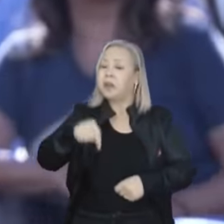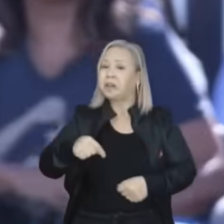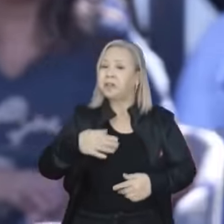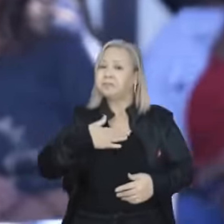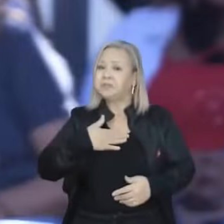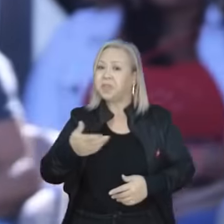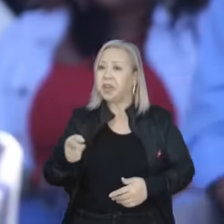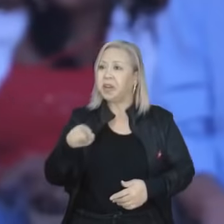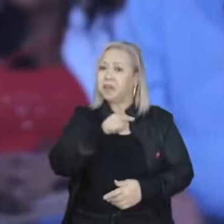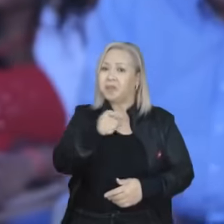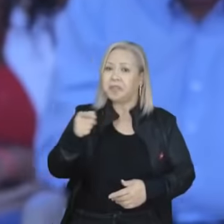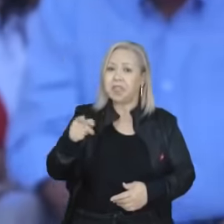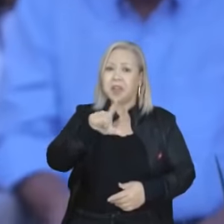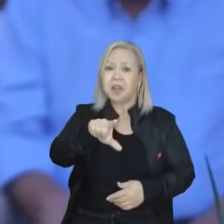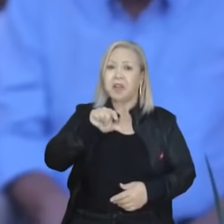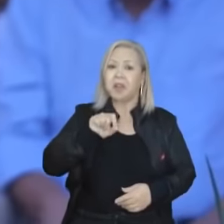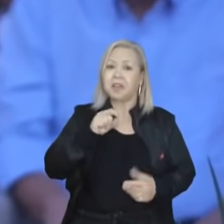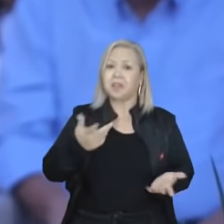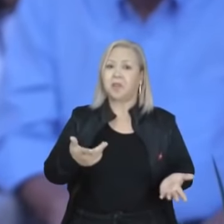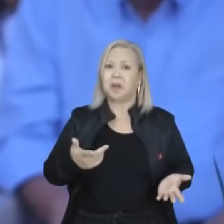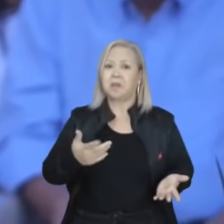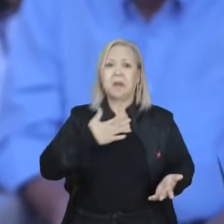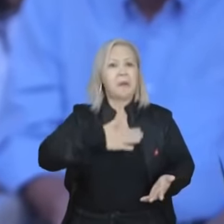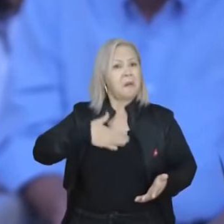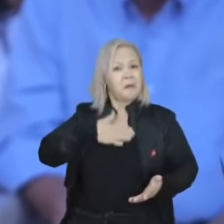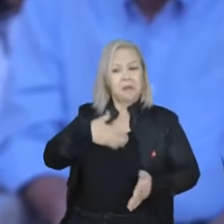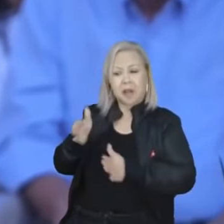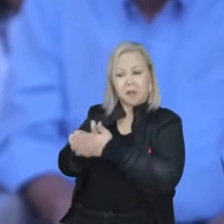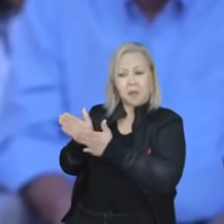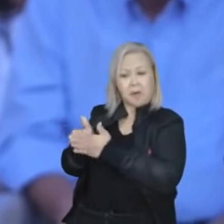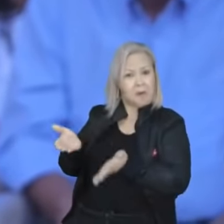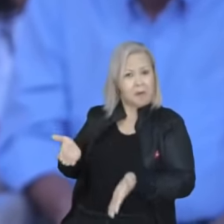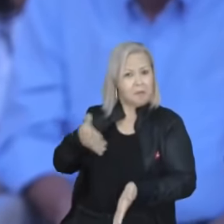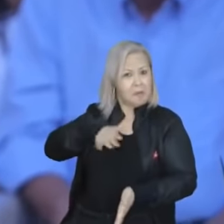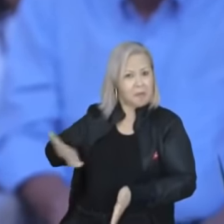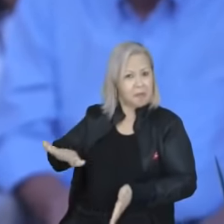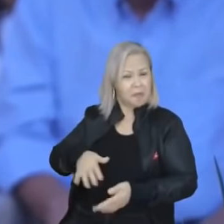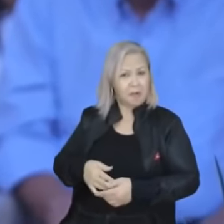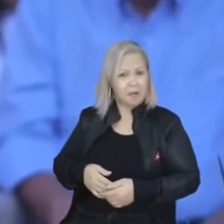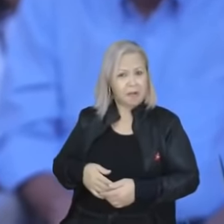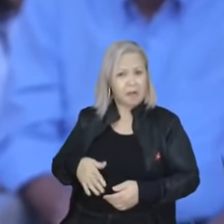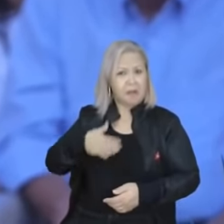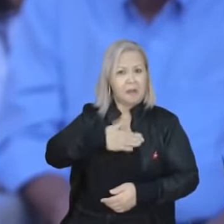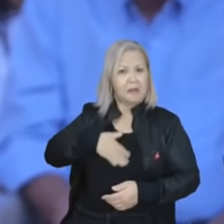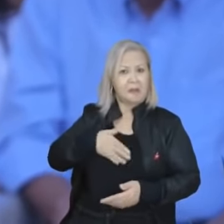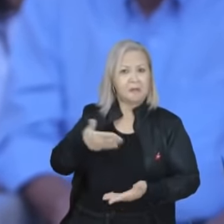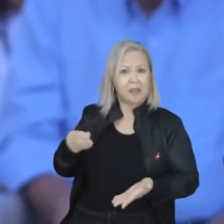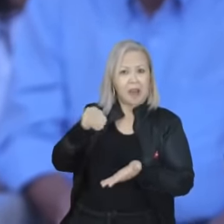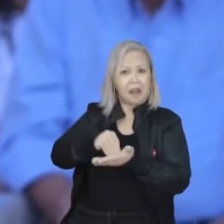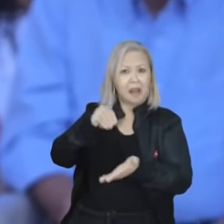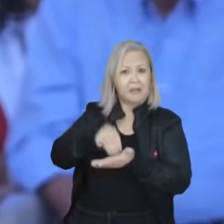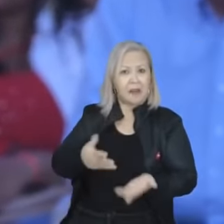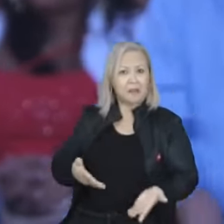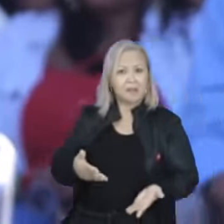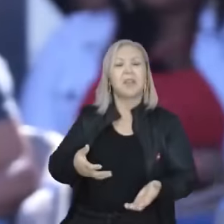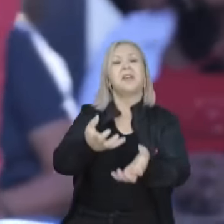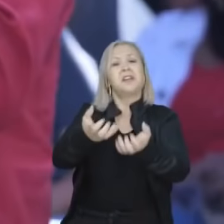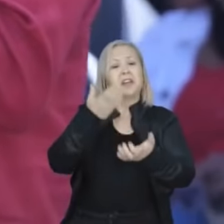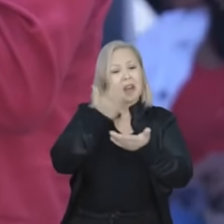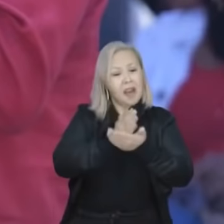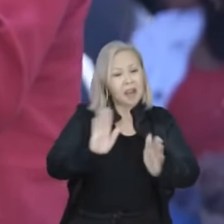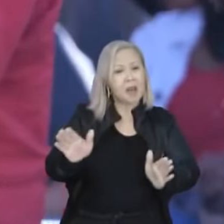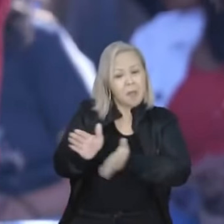opção para gostar da pobreza ou gostar da miséria, não. O que a gente quer é acabar com a pobreza e acabar